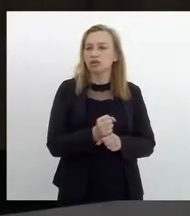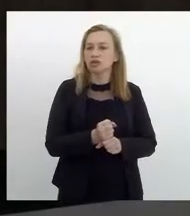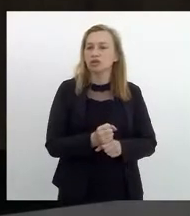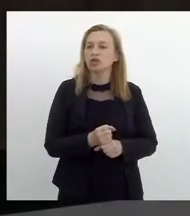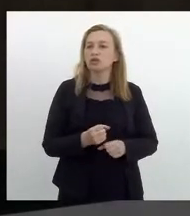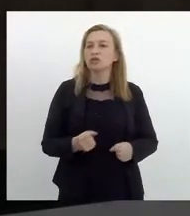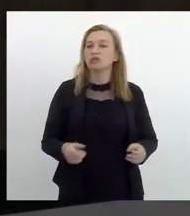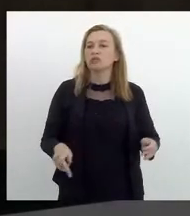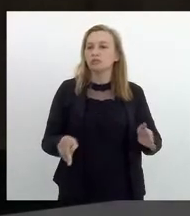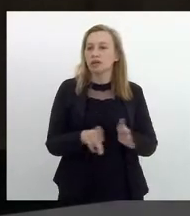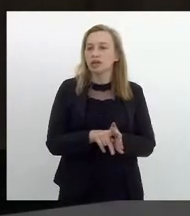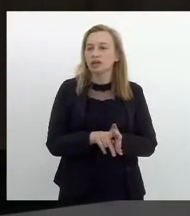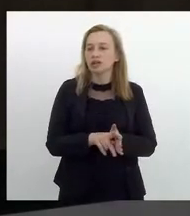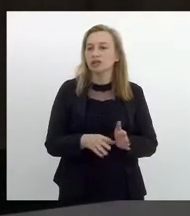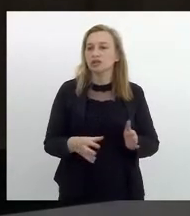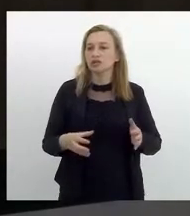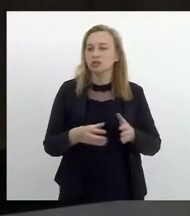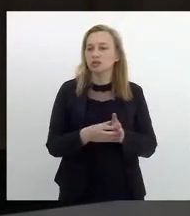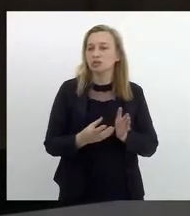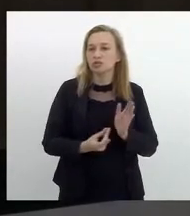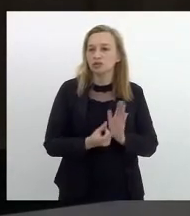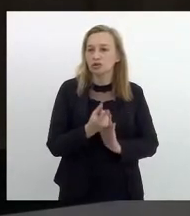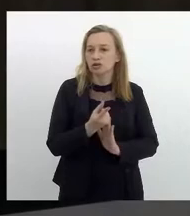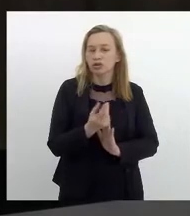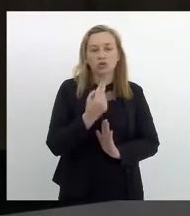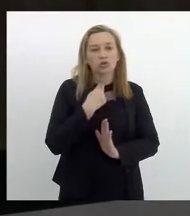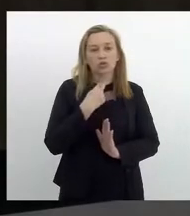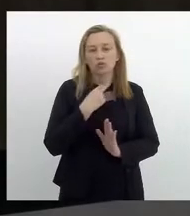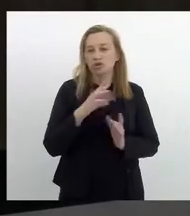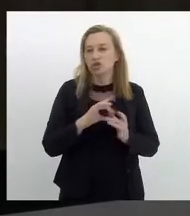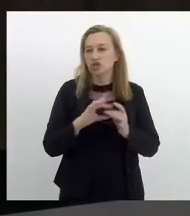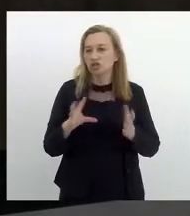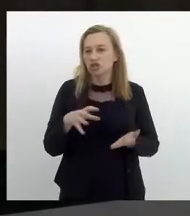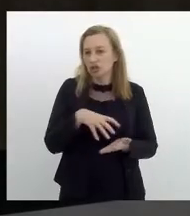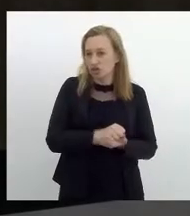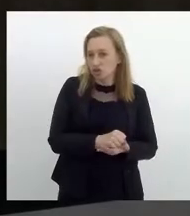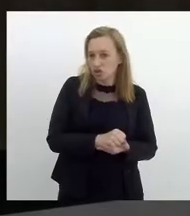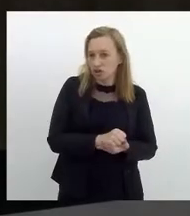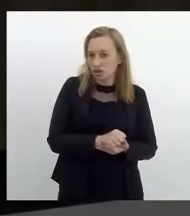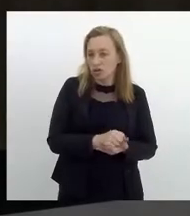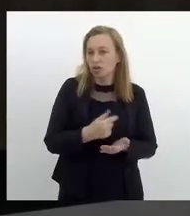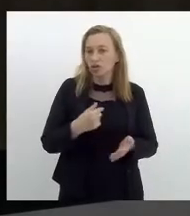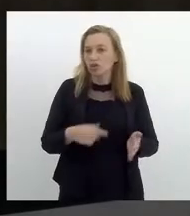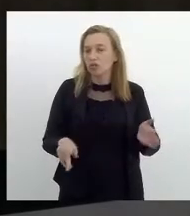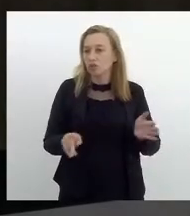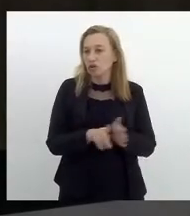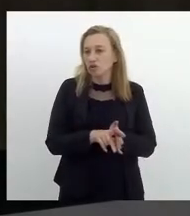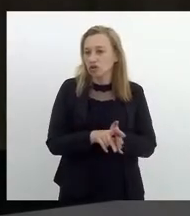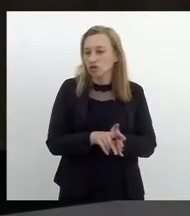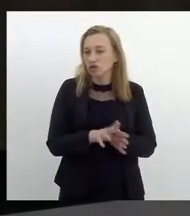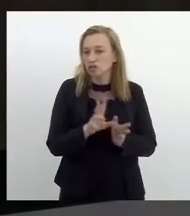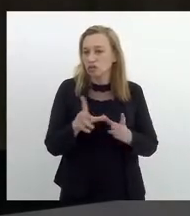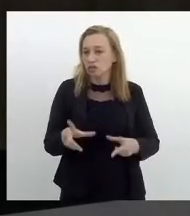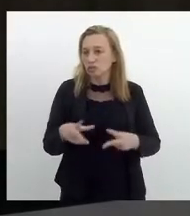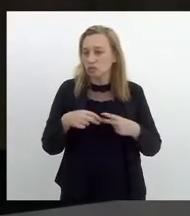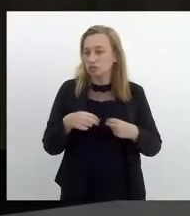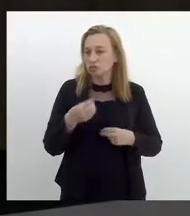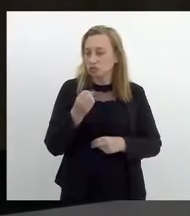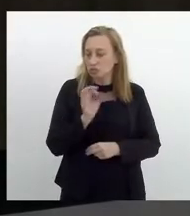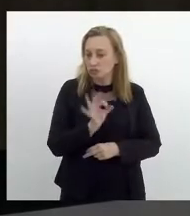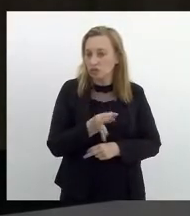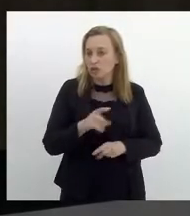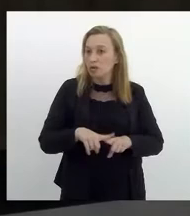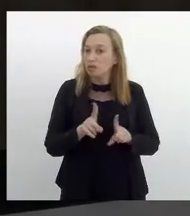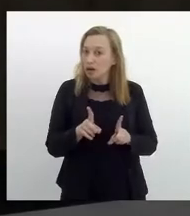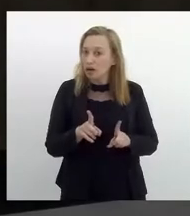como membro da Comissão de Orçamento, eu não posso deixar de fazer o registro. O projeto é absolutamente meritório,